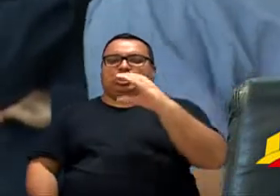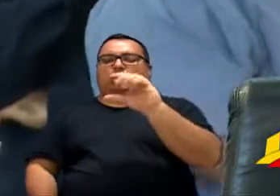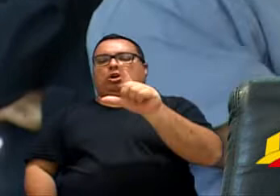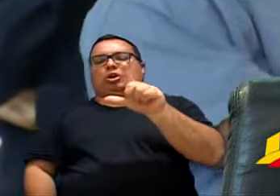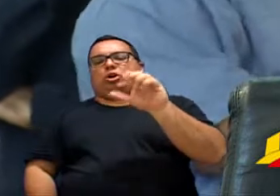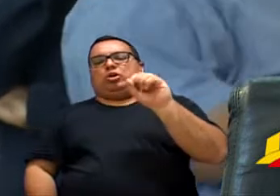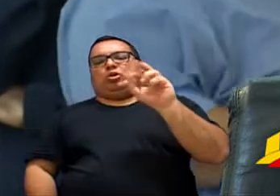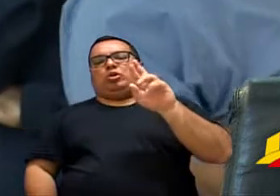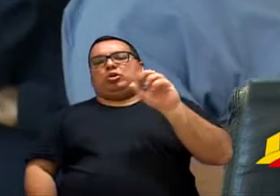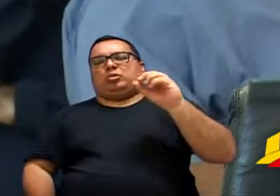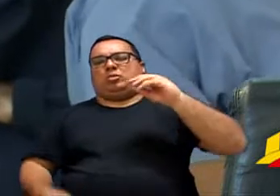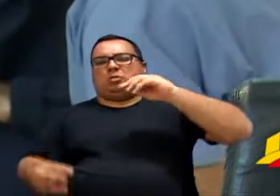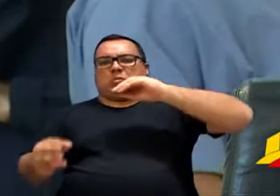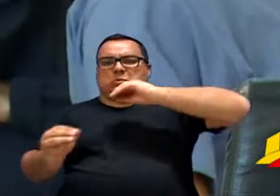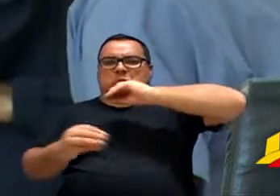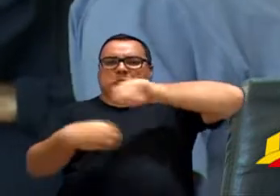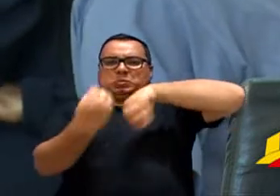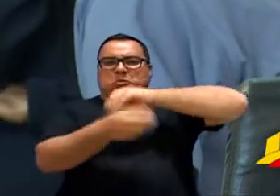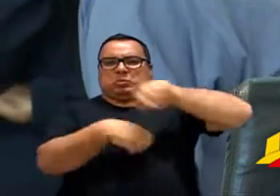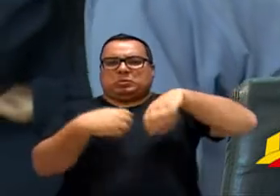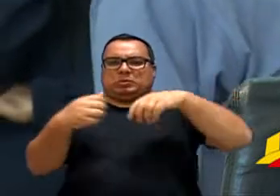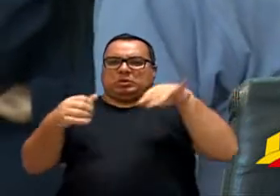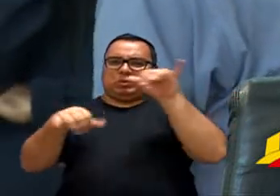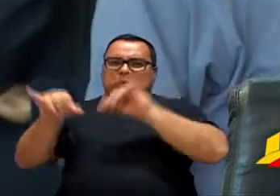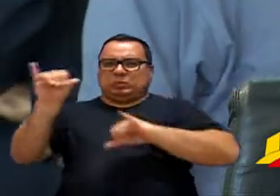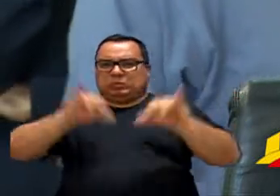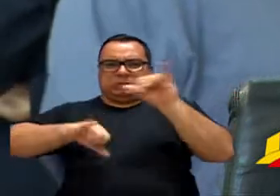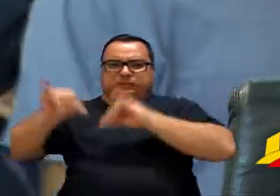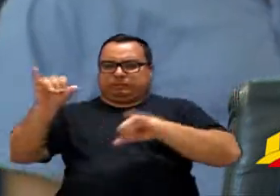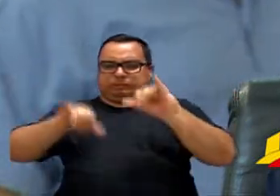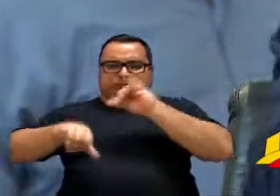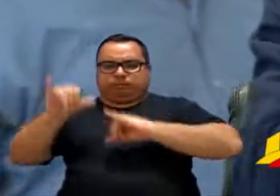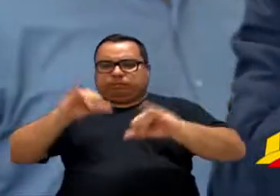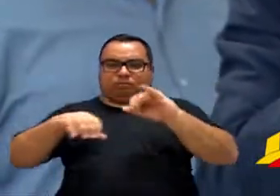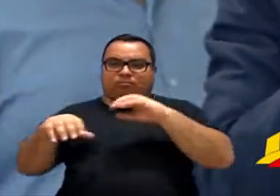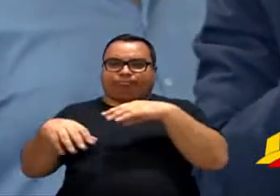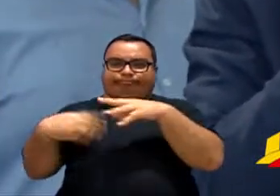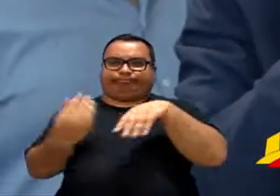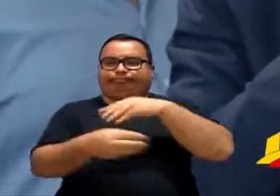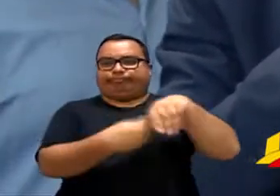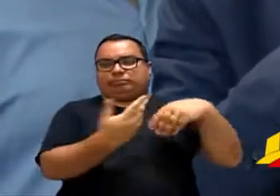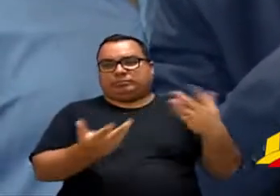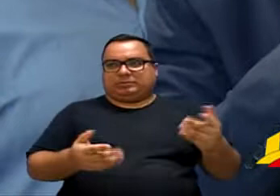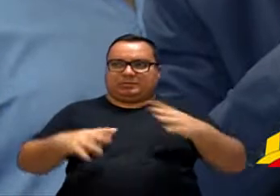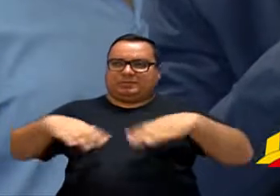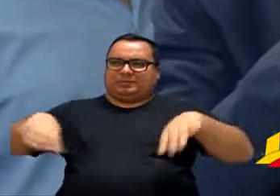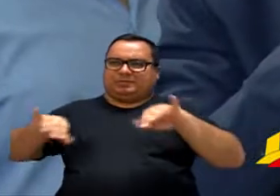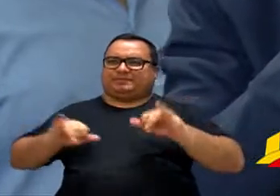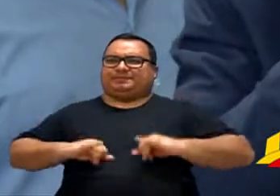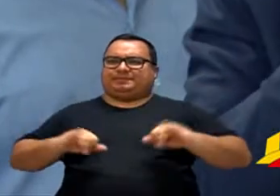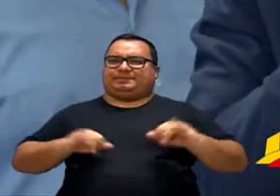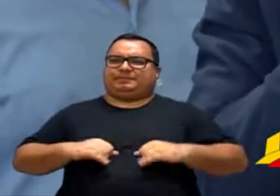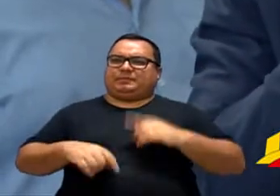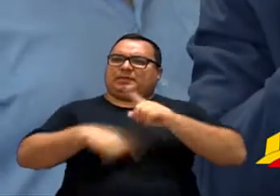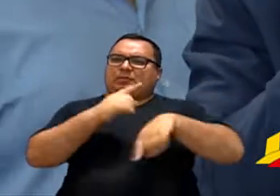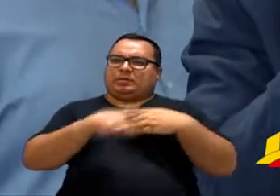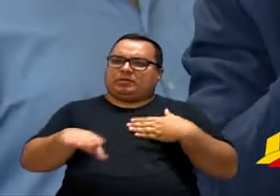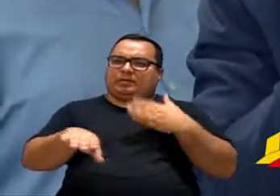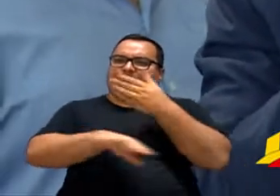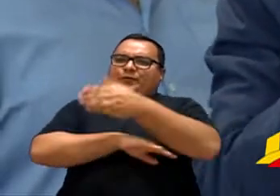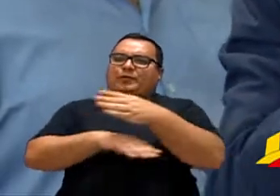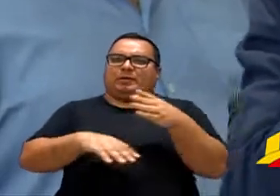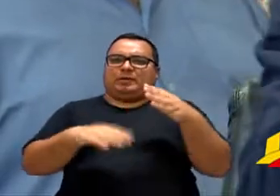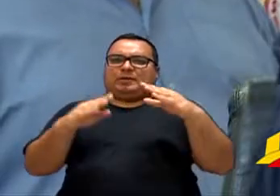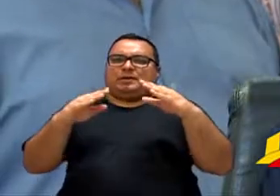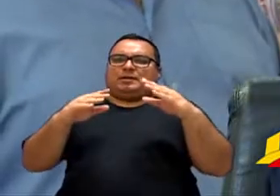tem o volume certo que é para colocar na água mas a população estava sofrendo ali quantas temas eu fui visitar a estação eu fui com moradores lá na